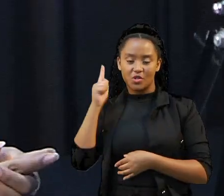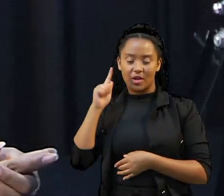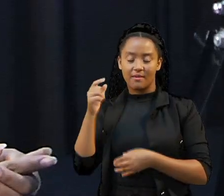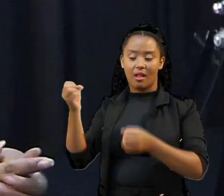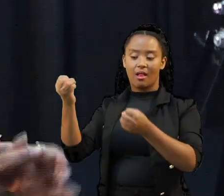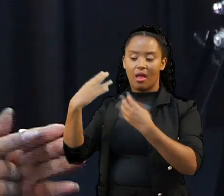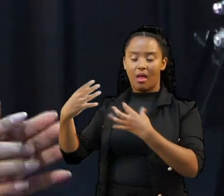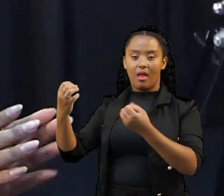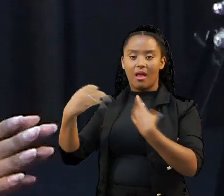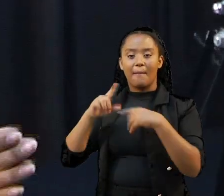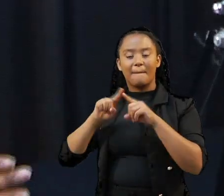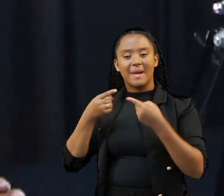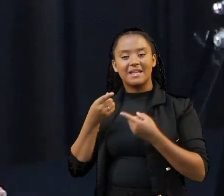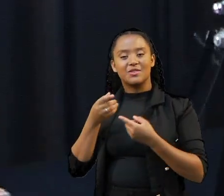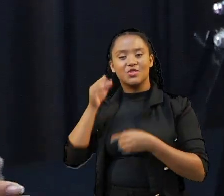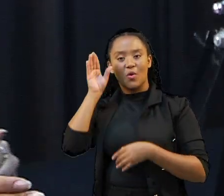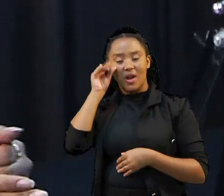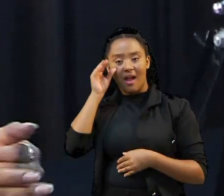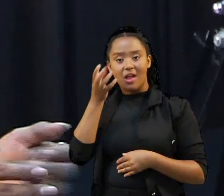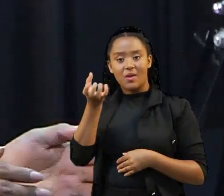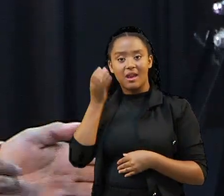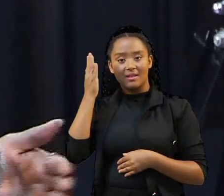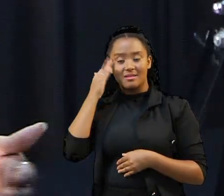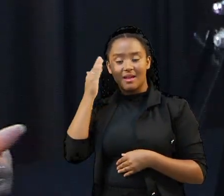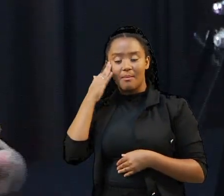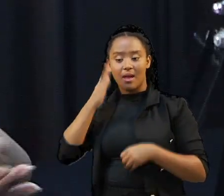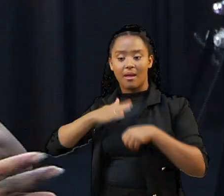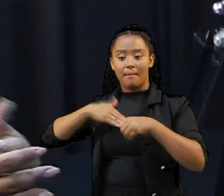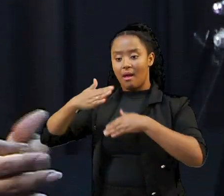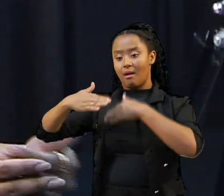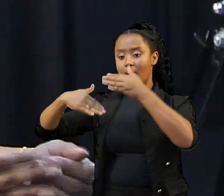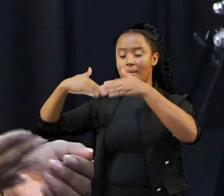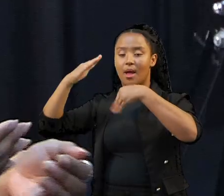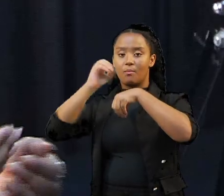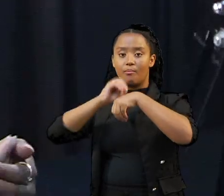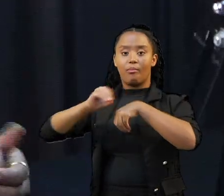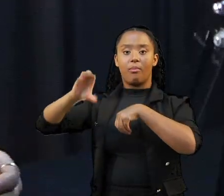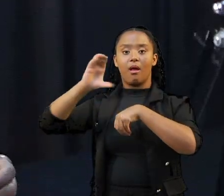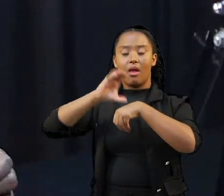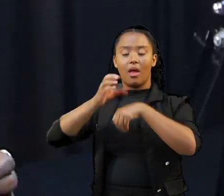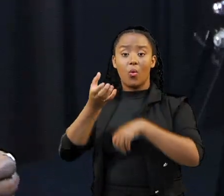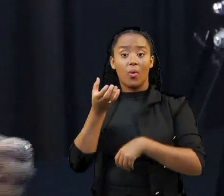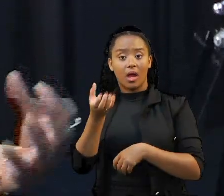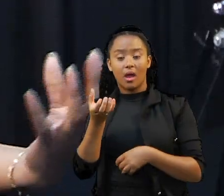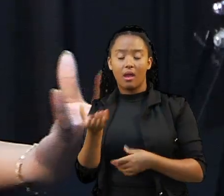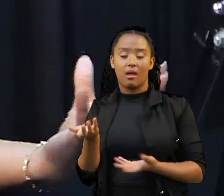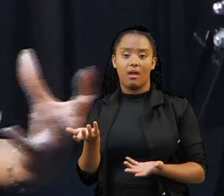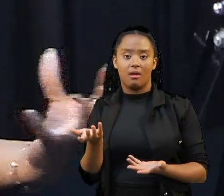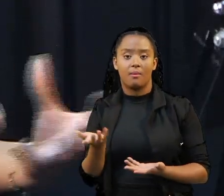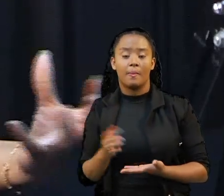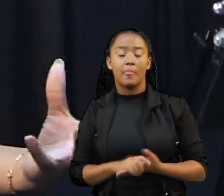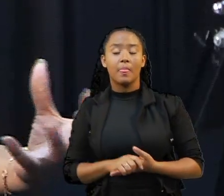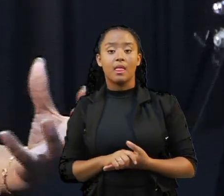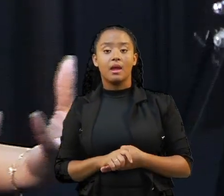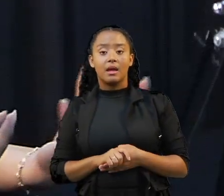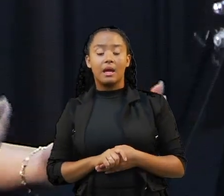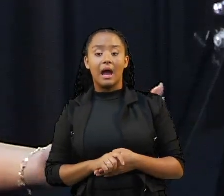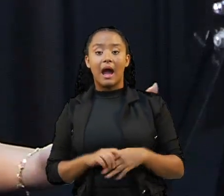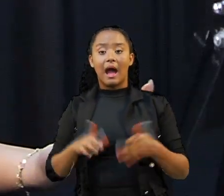queria saber mais, e eu conheci também a sociologia, e eu queria saber mais também, e aí eu queria muito uma coisa que